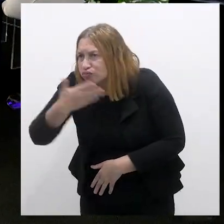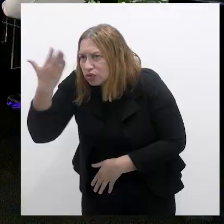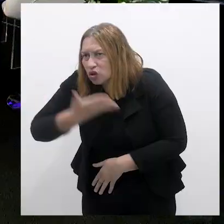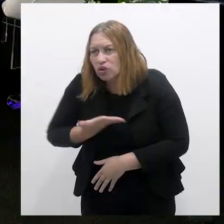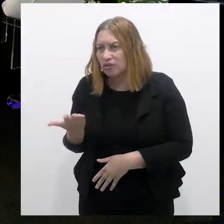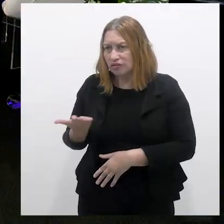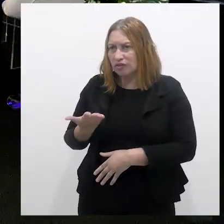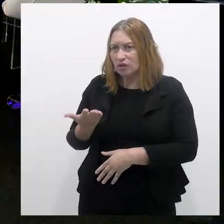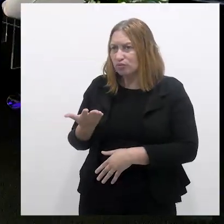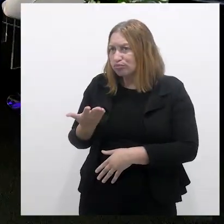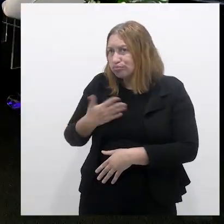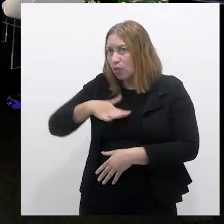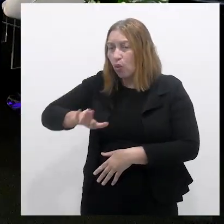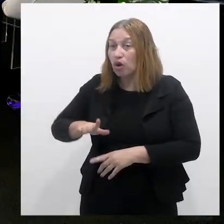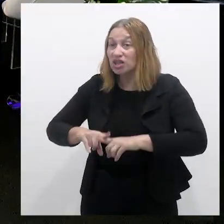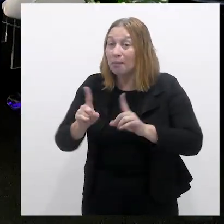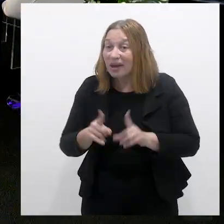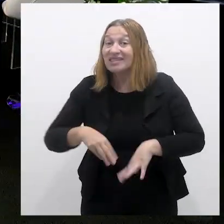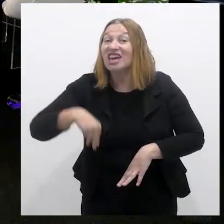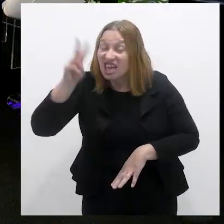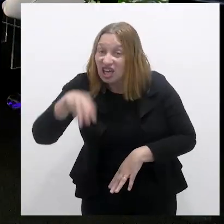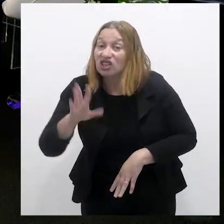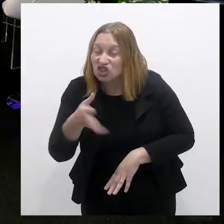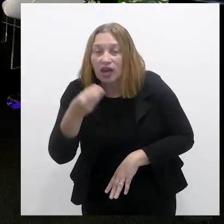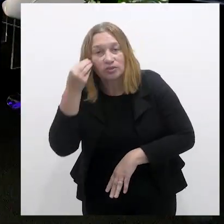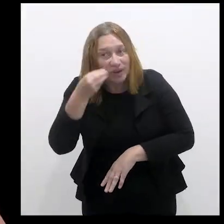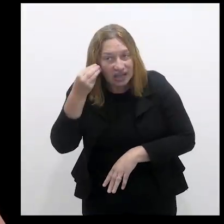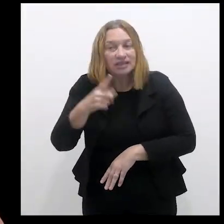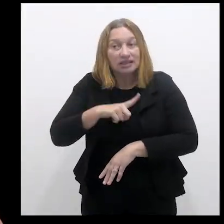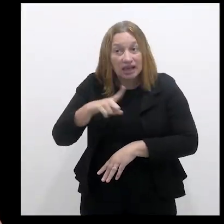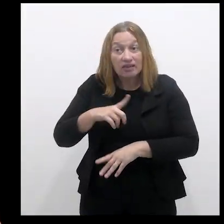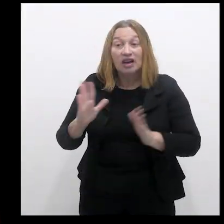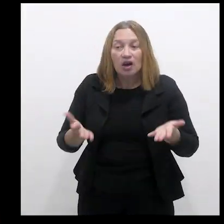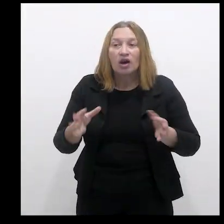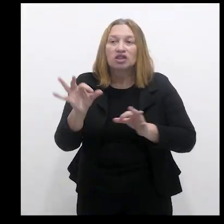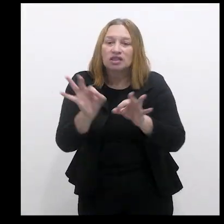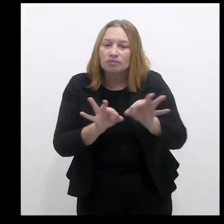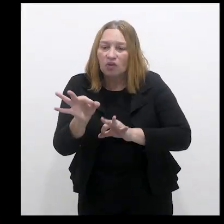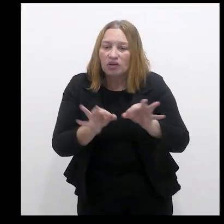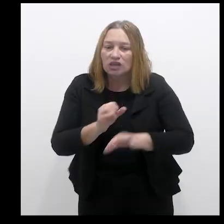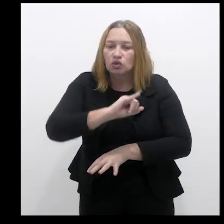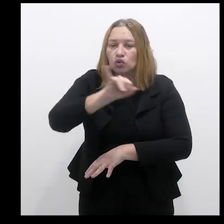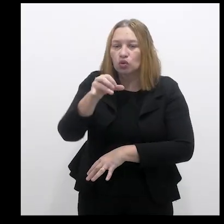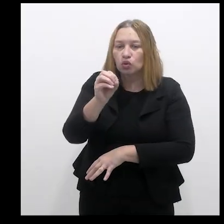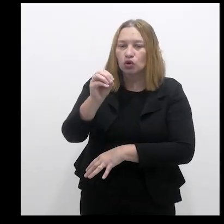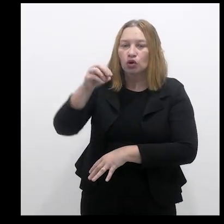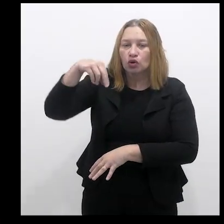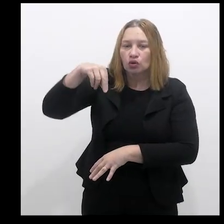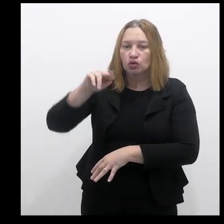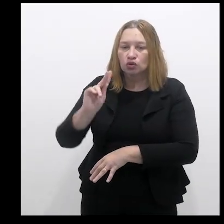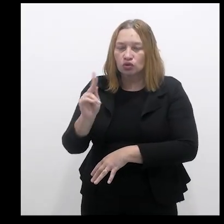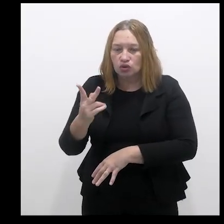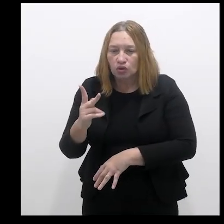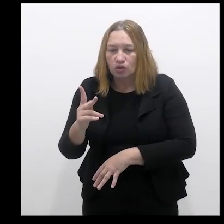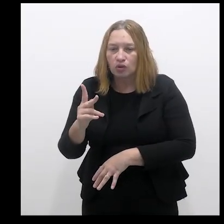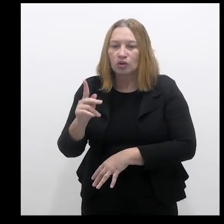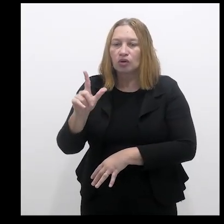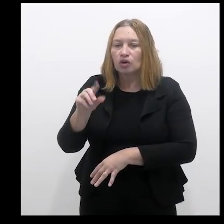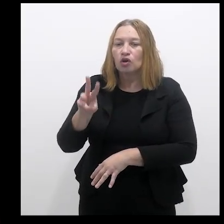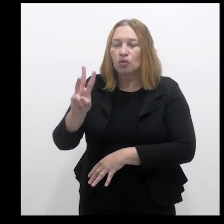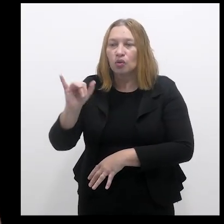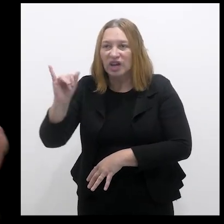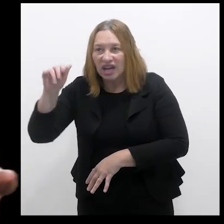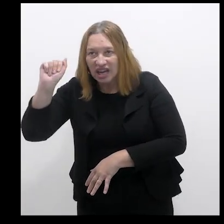só pode dizer que não gosta quem nunca foi. Exatamente. E eu acho que esse projeto que vocês estão apresentando agora, de John Williams, que toca repertório